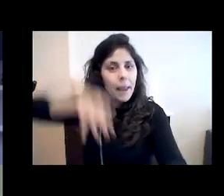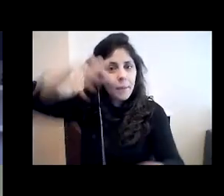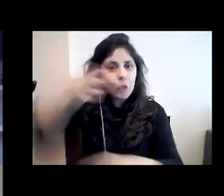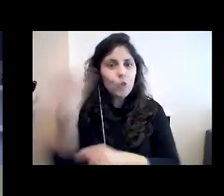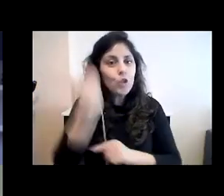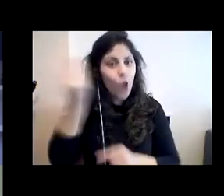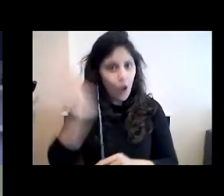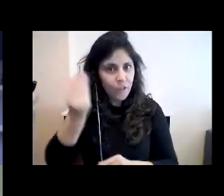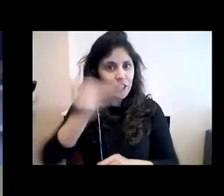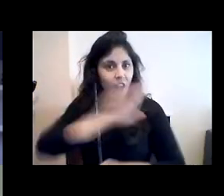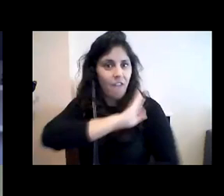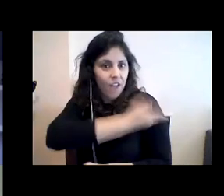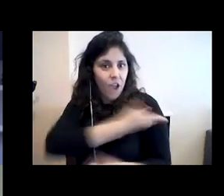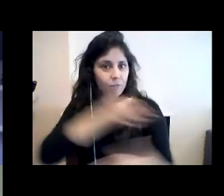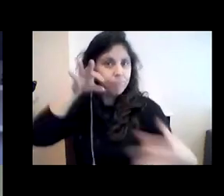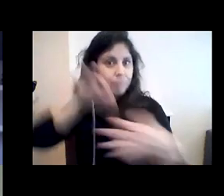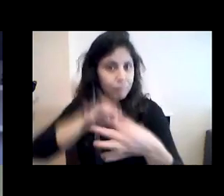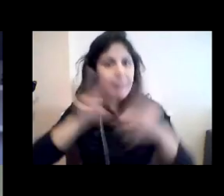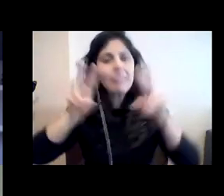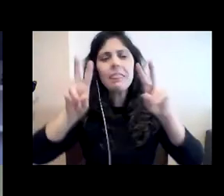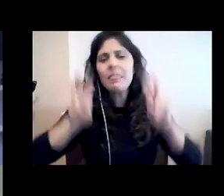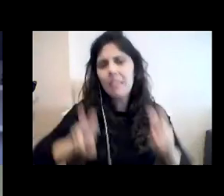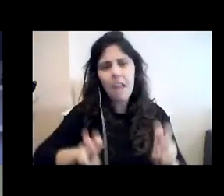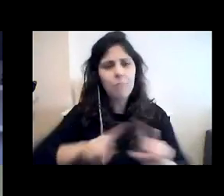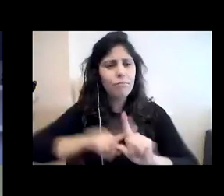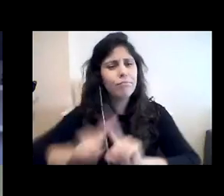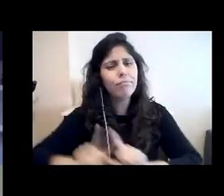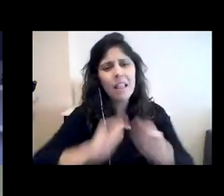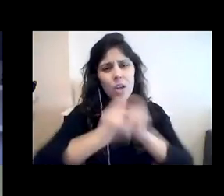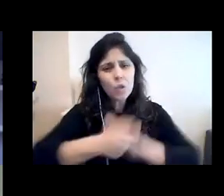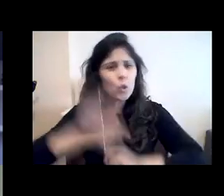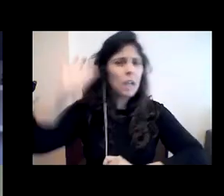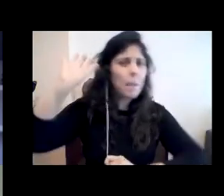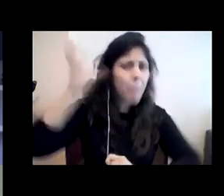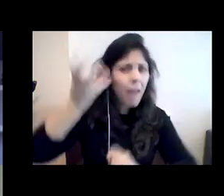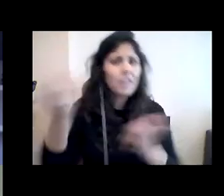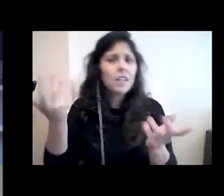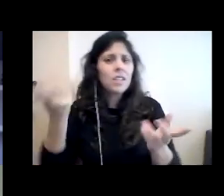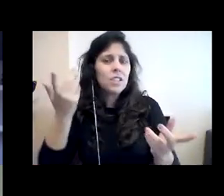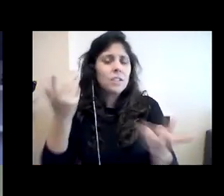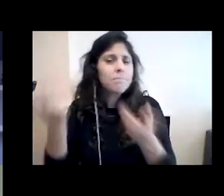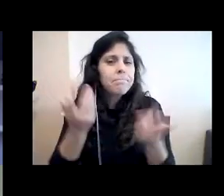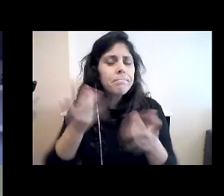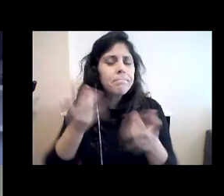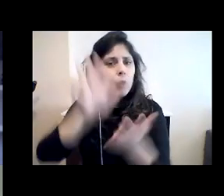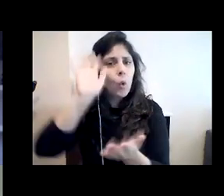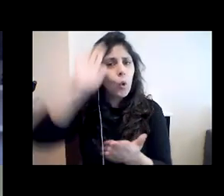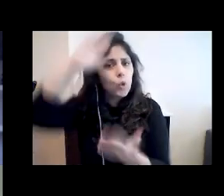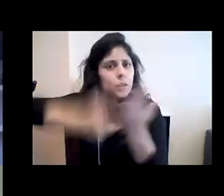de Aveiro, com temas relacionados com as alterações climáticas, a violência do namoro, a Constituição da República